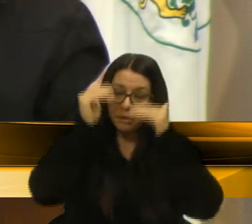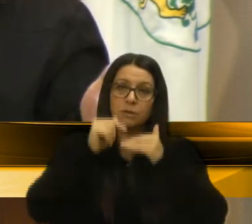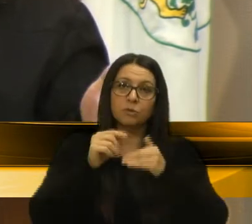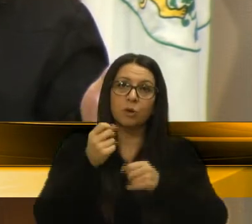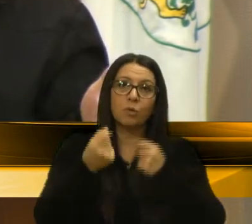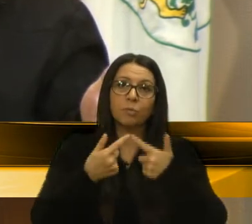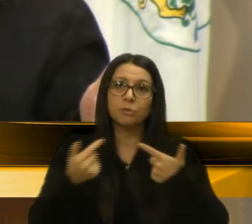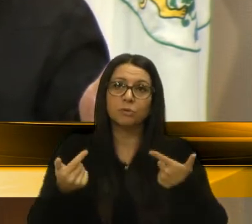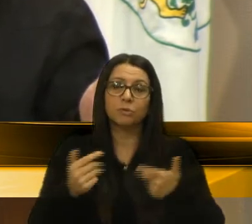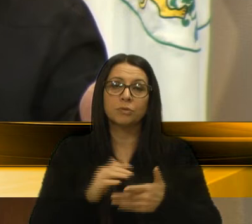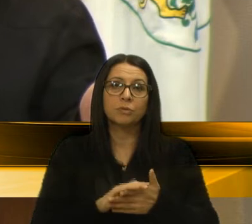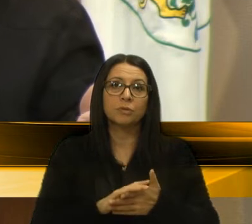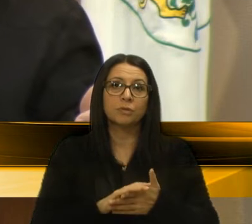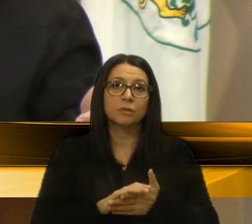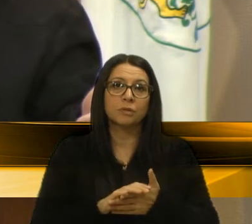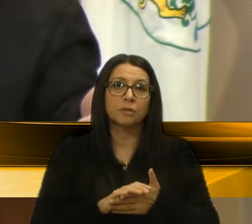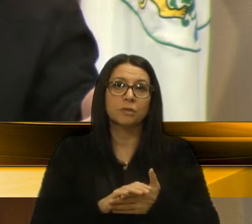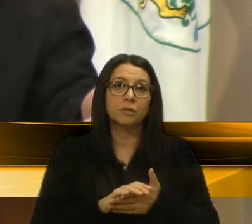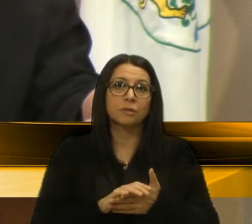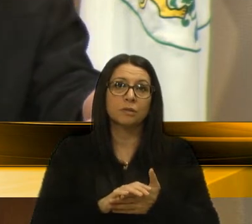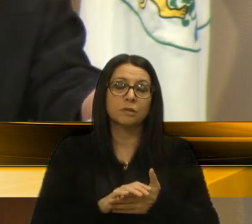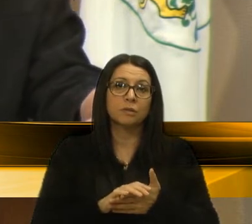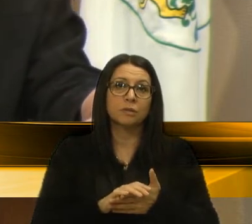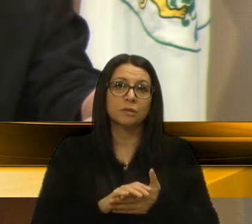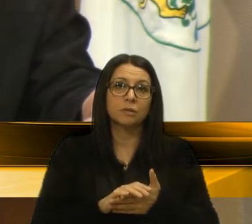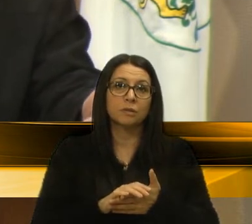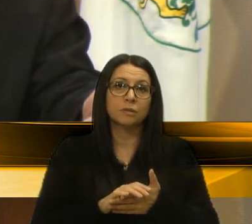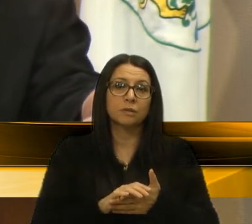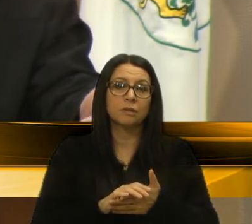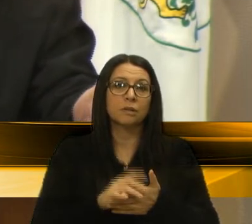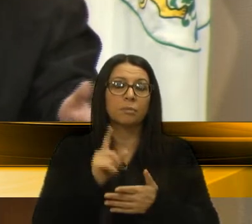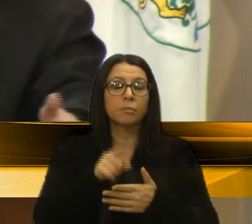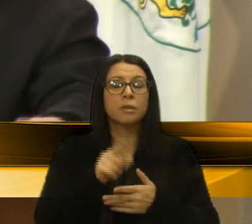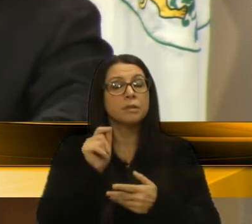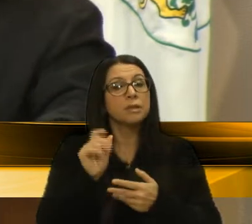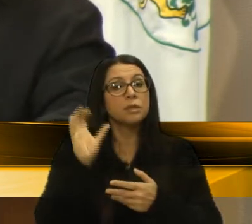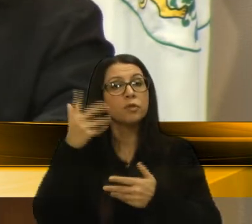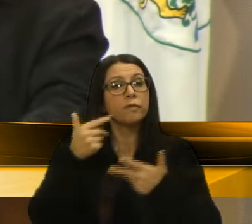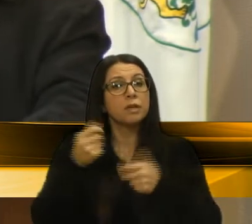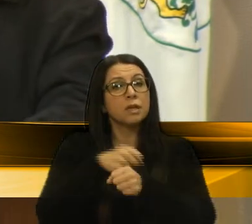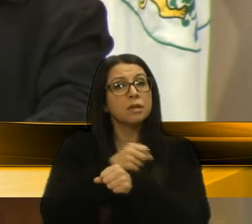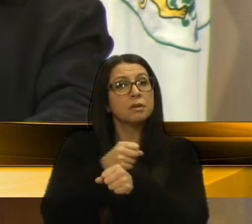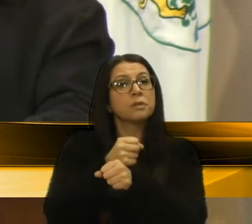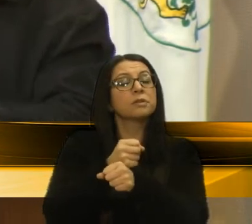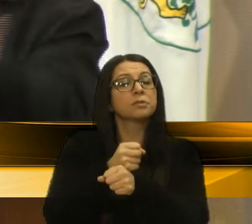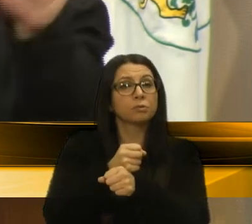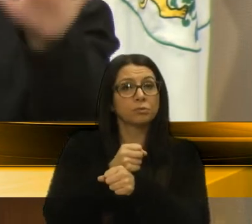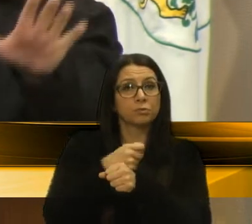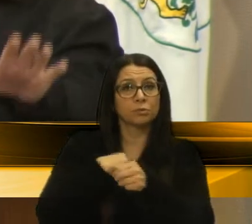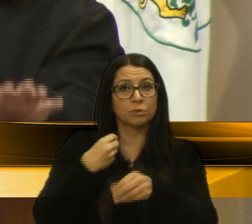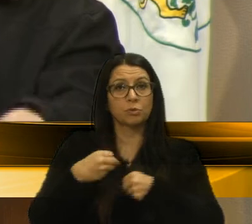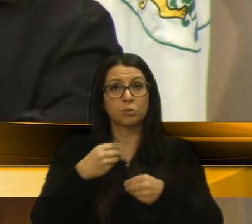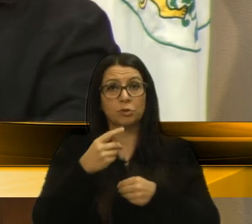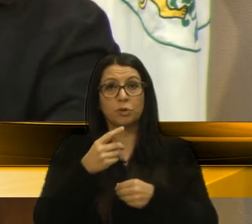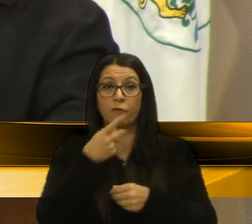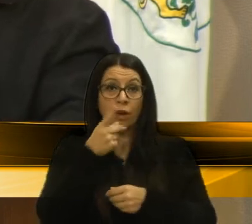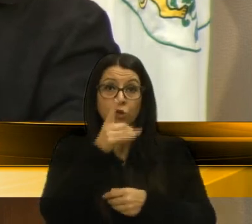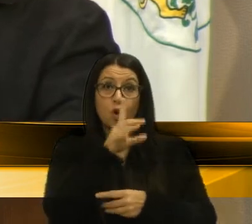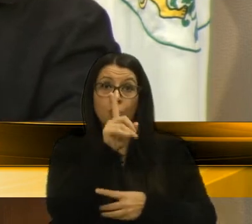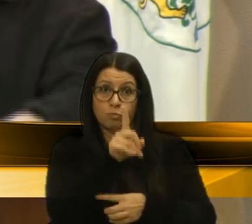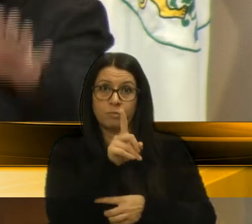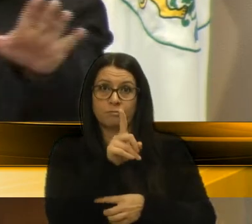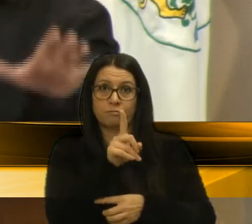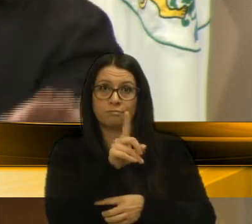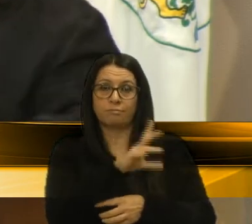algumas situações que estão para serem resolvidas há anos, e eu cito só uma, vereador Ues,